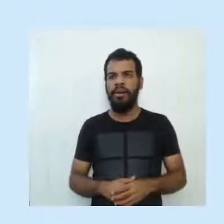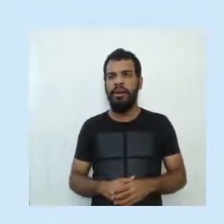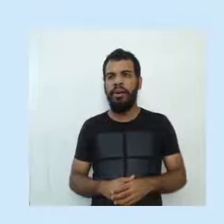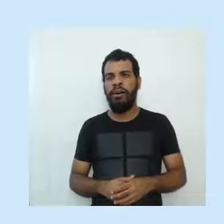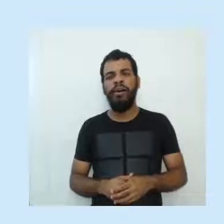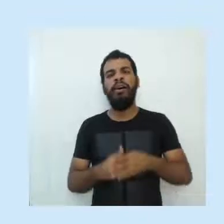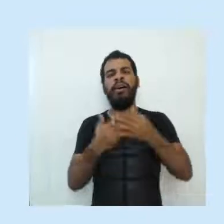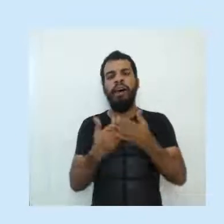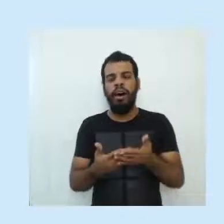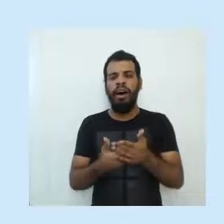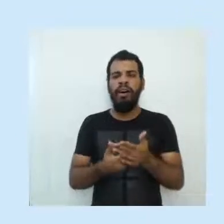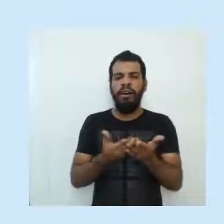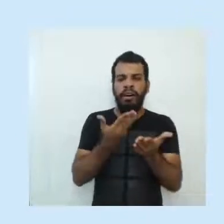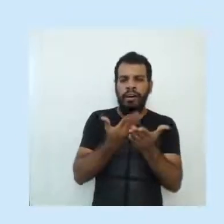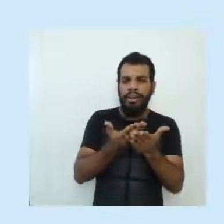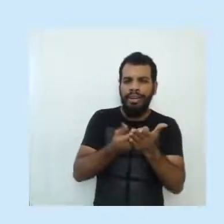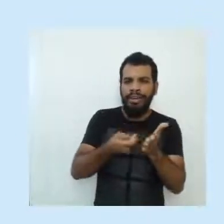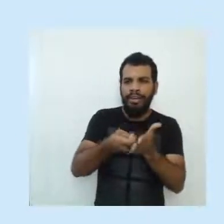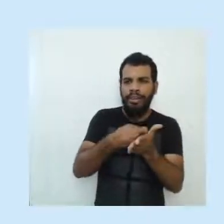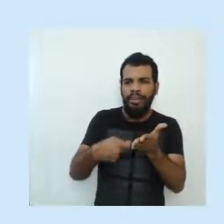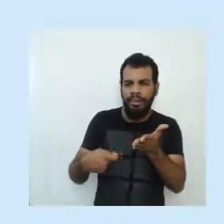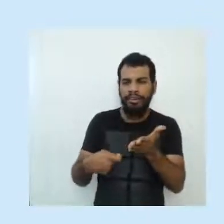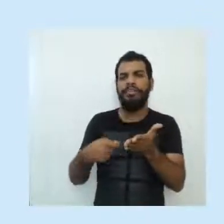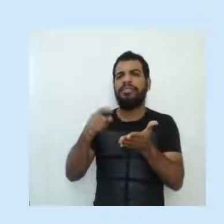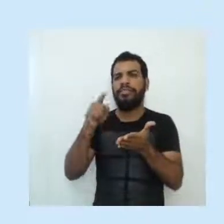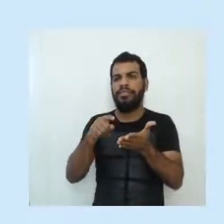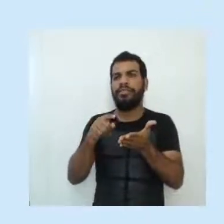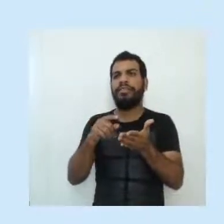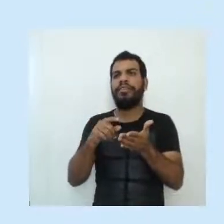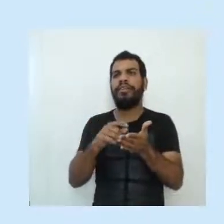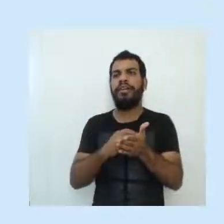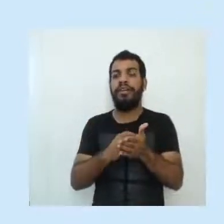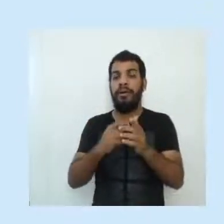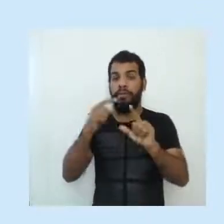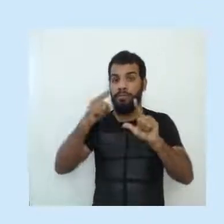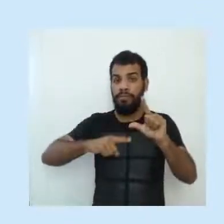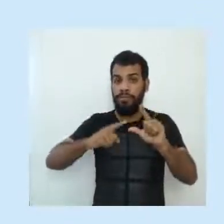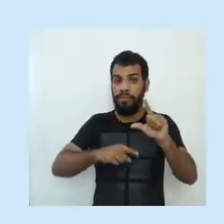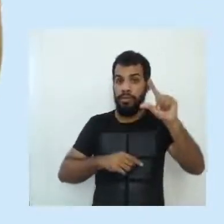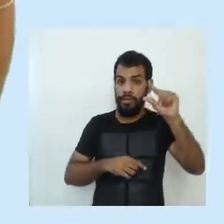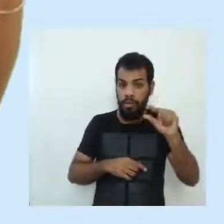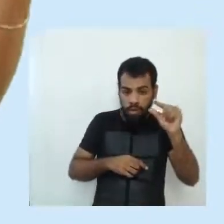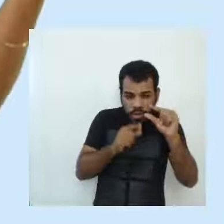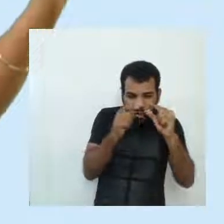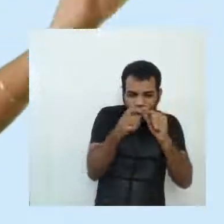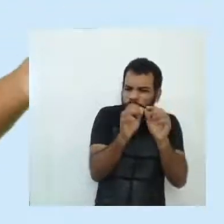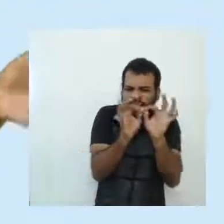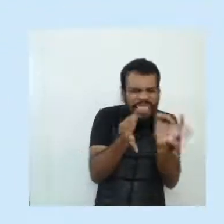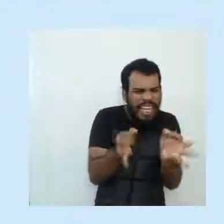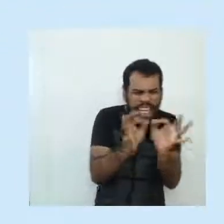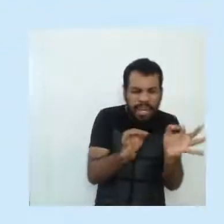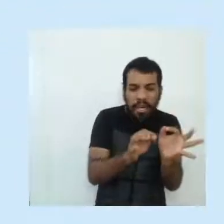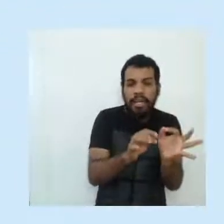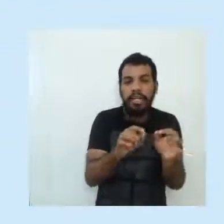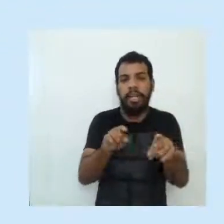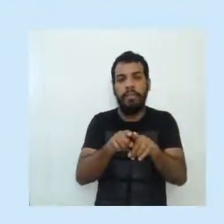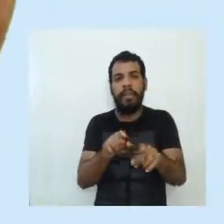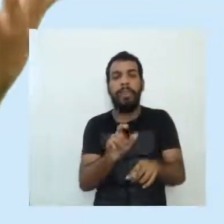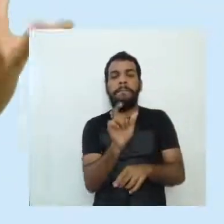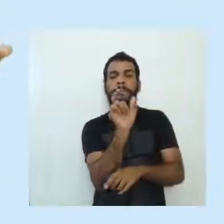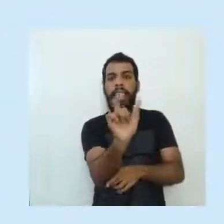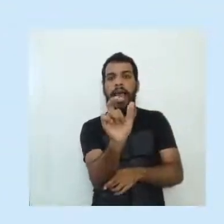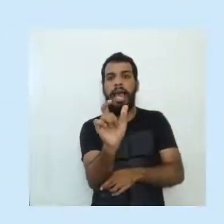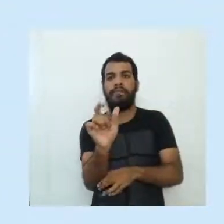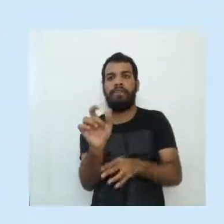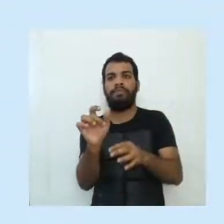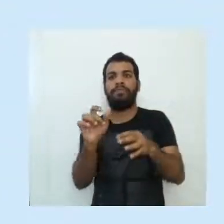o estudo da escrita, desde a menor parte, a letra, até a escrita da palavra, quando